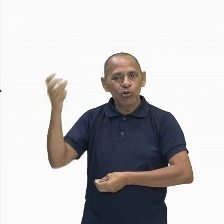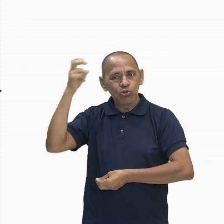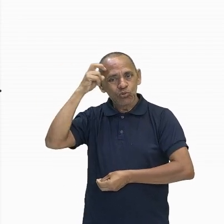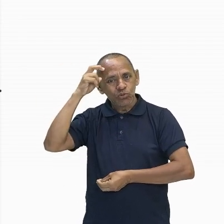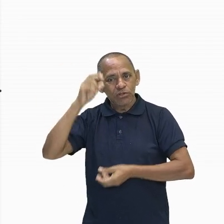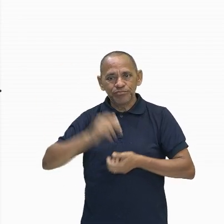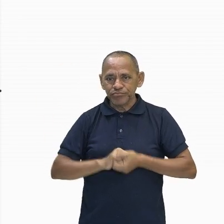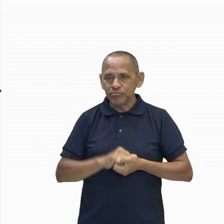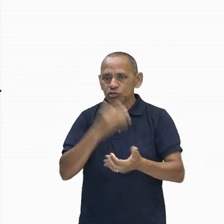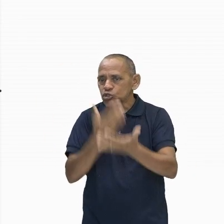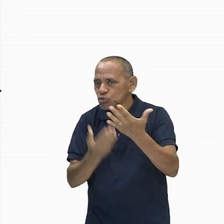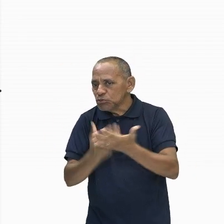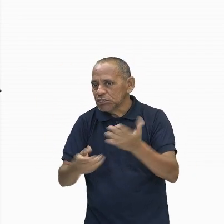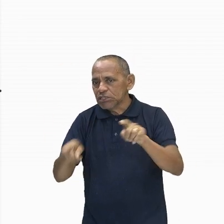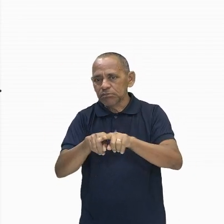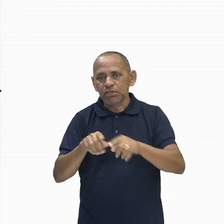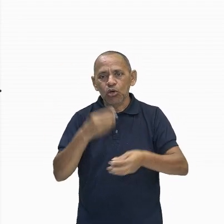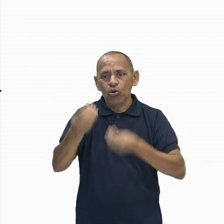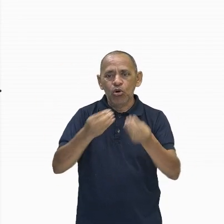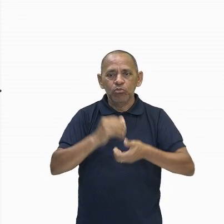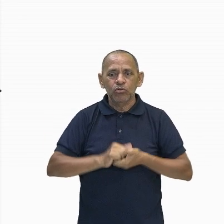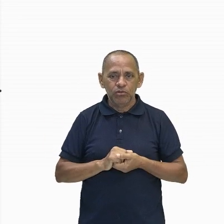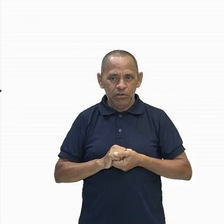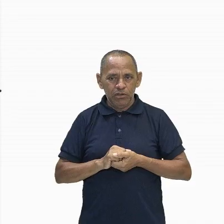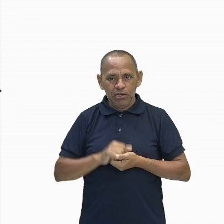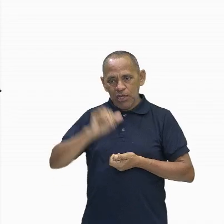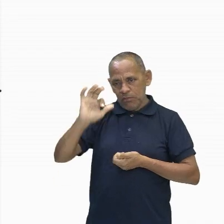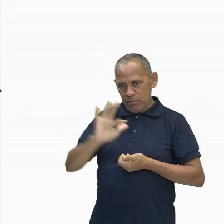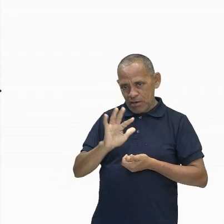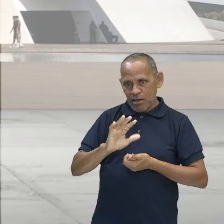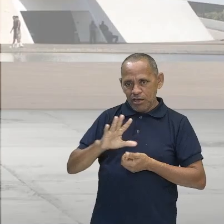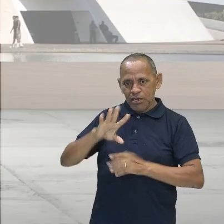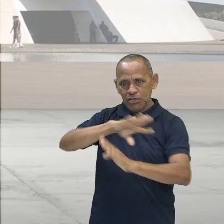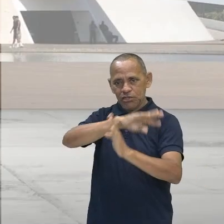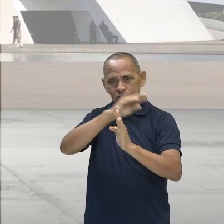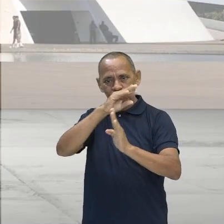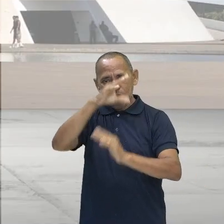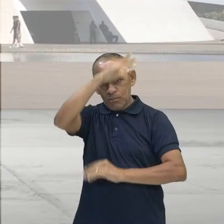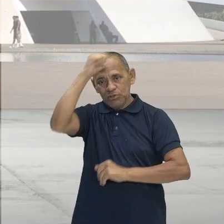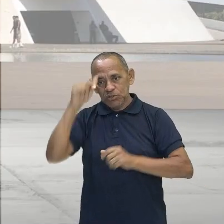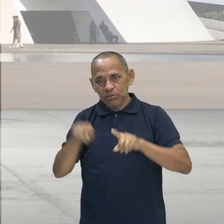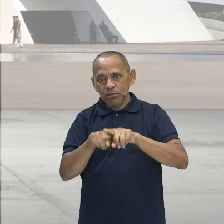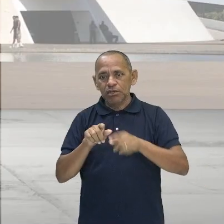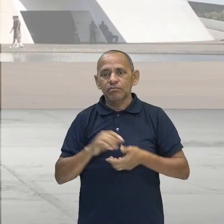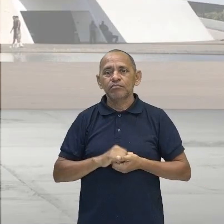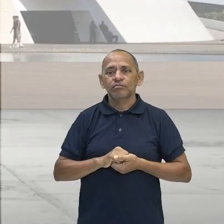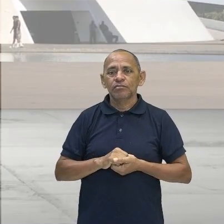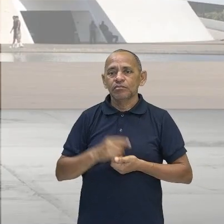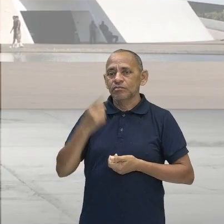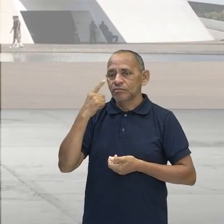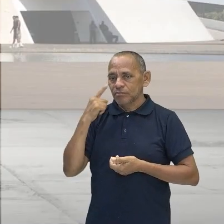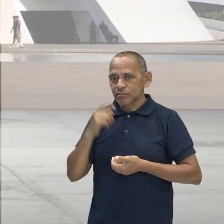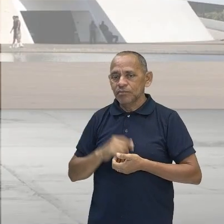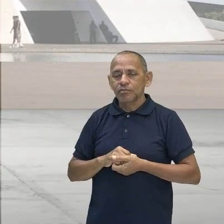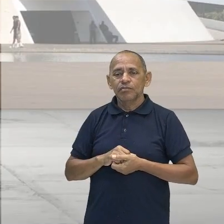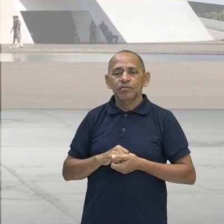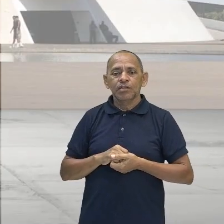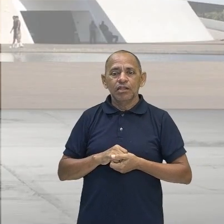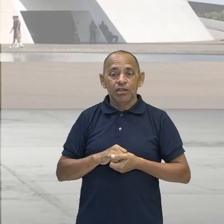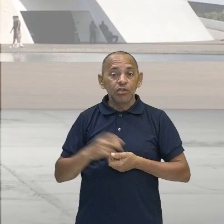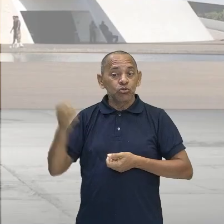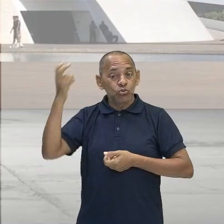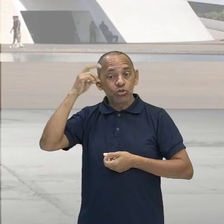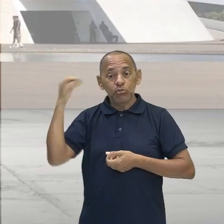que nós somos brasileiros, que nós temos cultura, nós somos do Amazonas. Então, nós trouxemos aqui para ver como a nossa cultura é tão importante, como